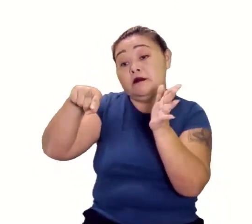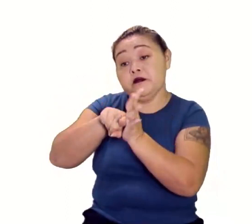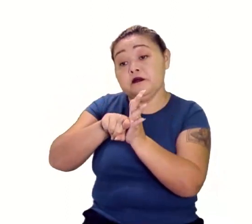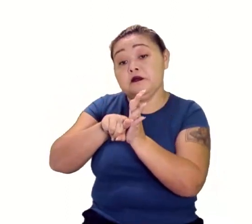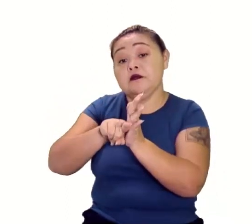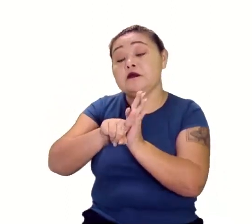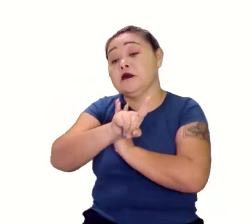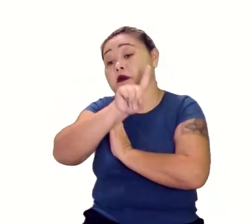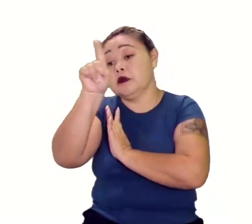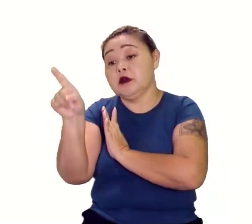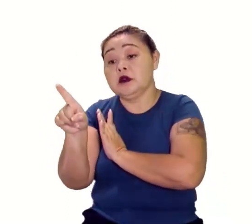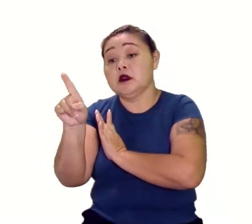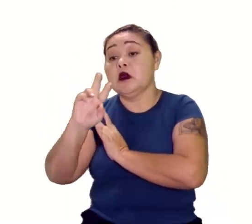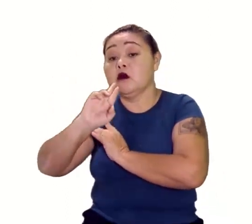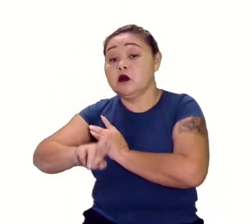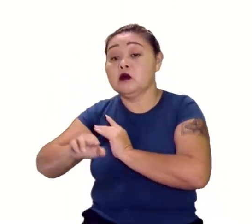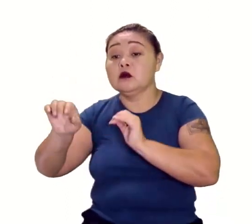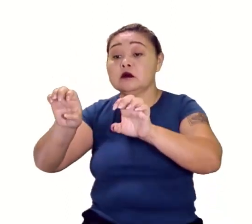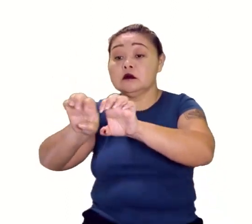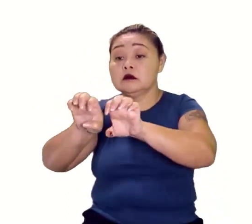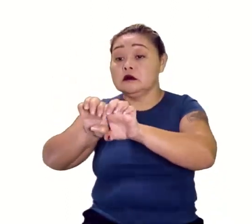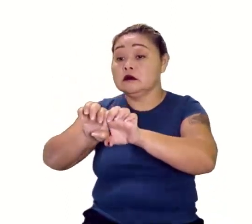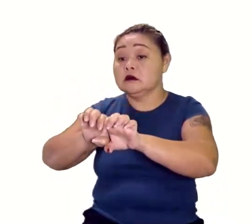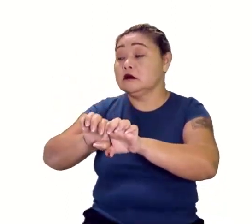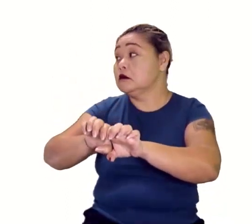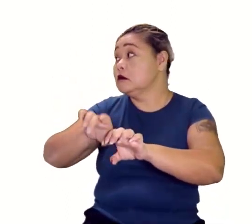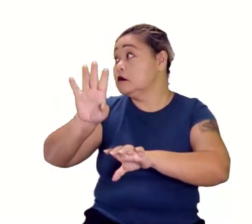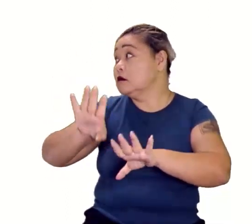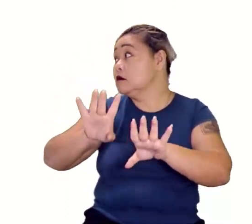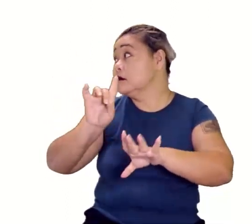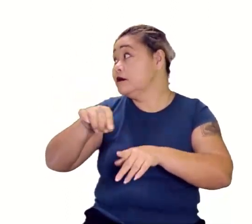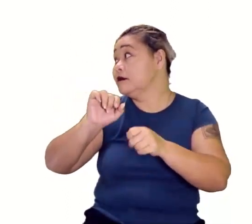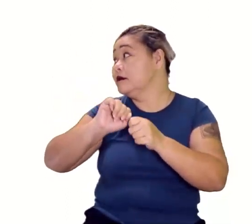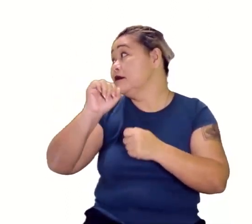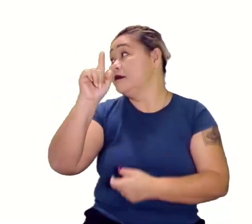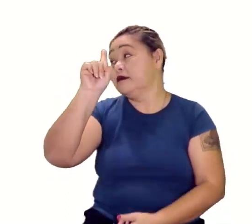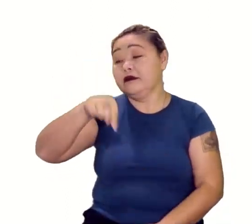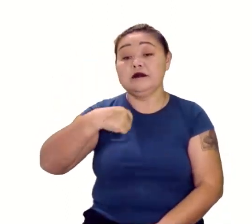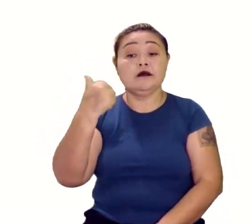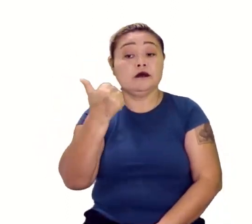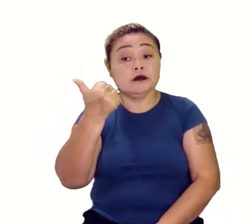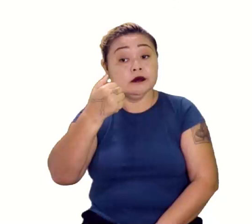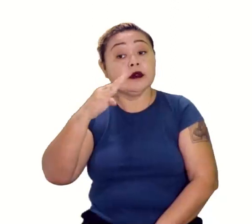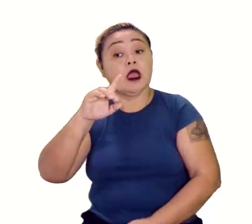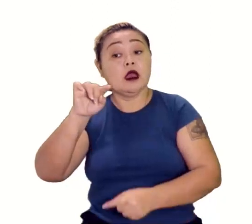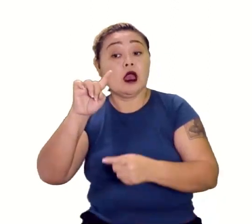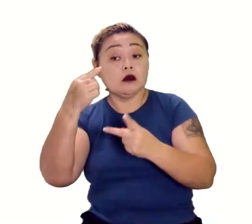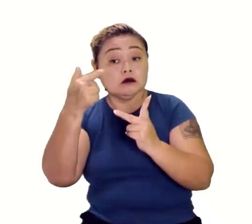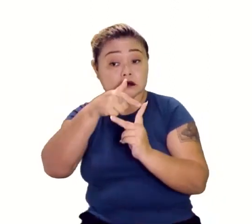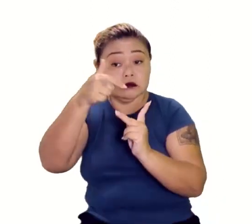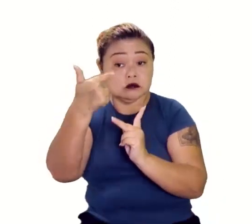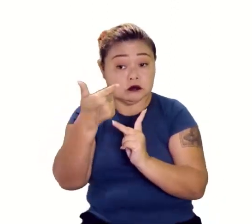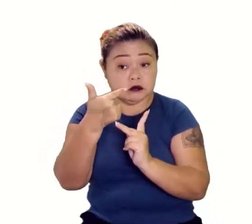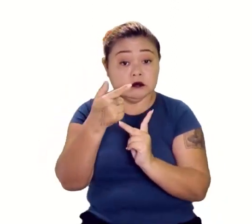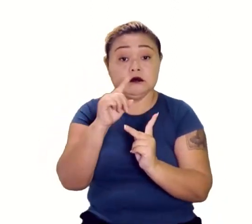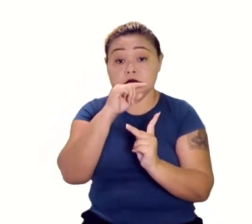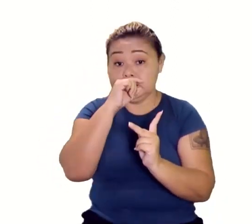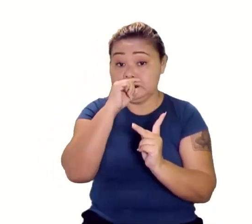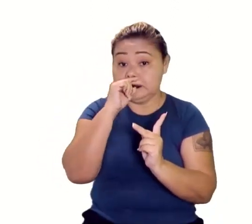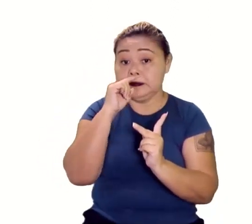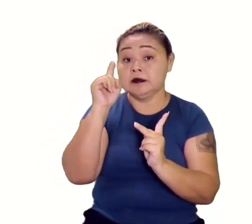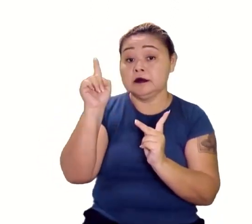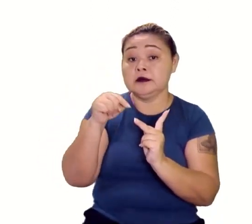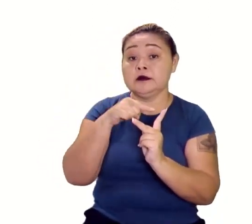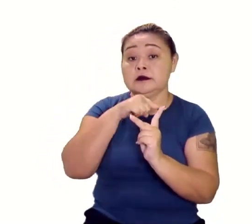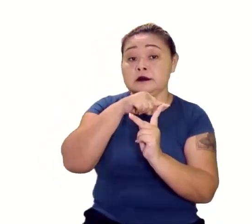quando eu tenho lá a resolução de uma equação. Geralmente ela é biquadrada, tal. Aí sim. Beleza, então se eu tenho